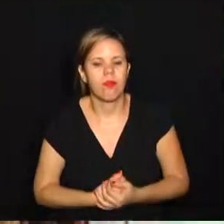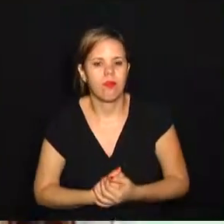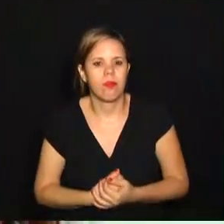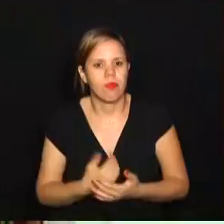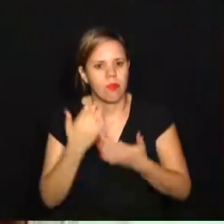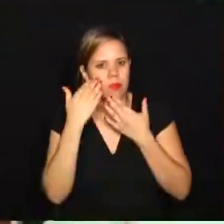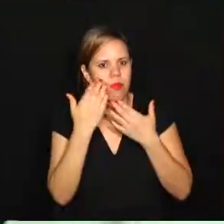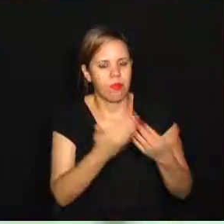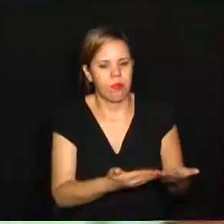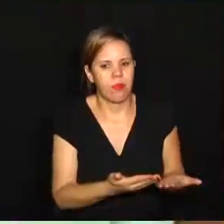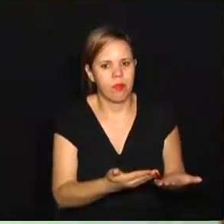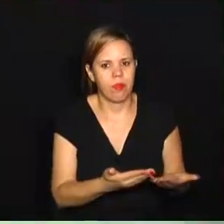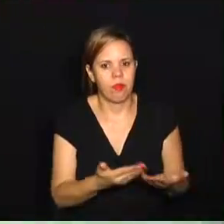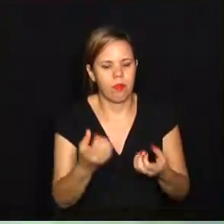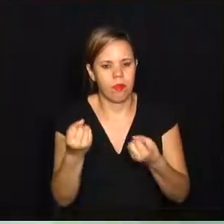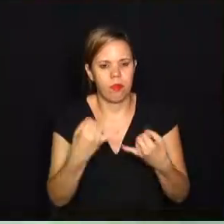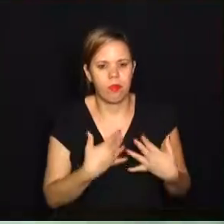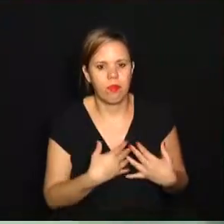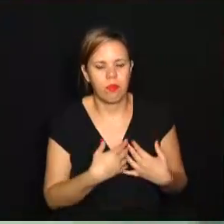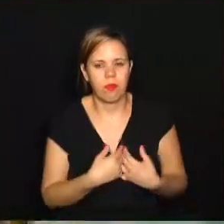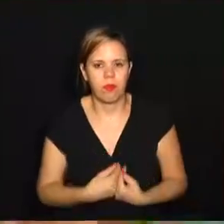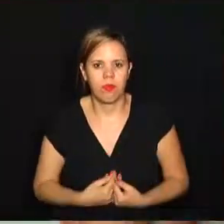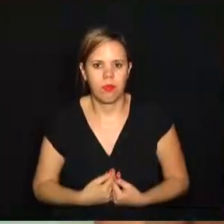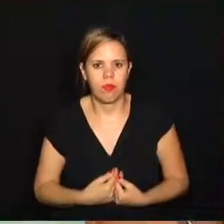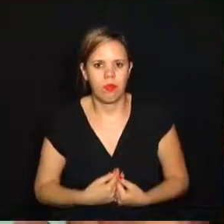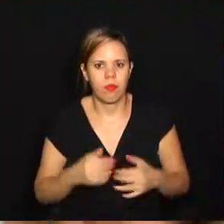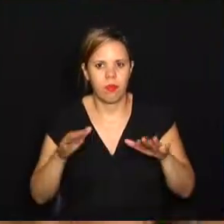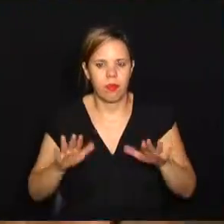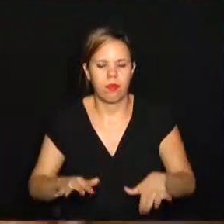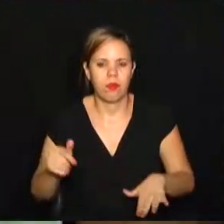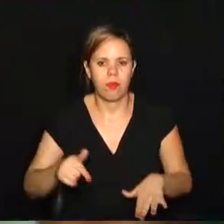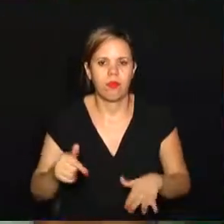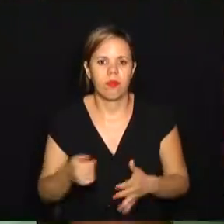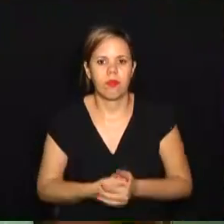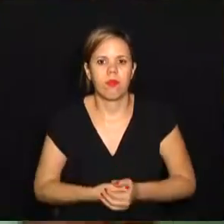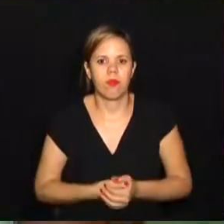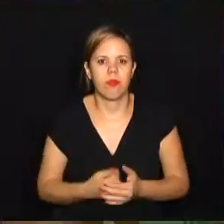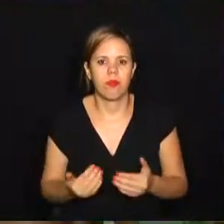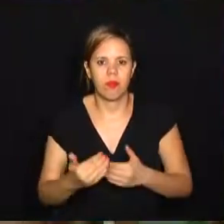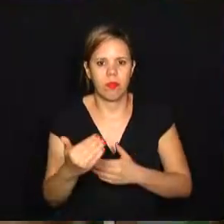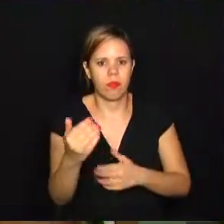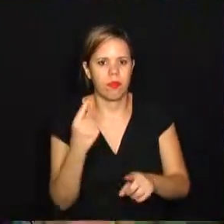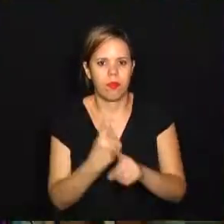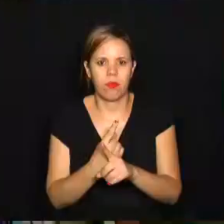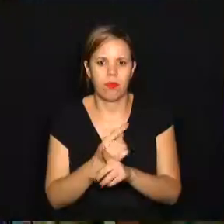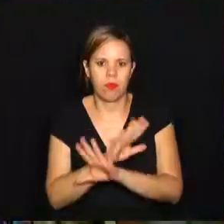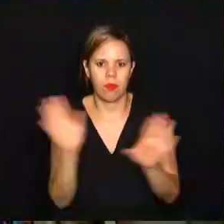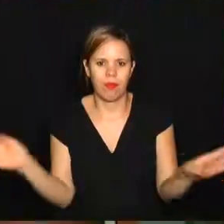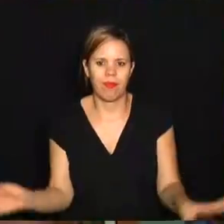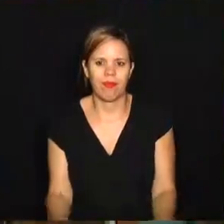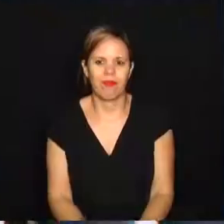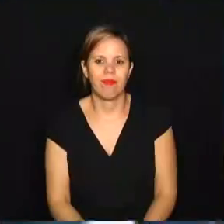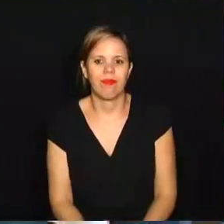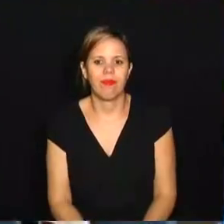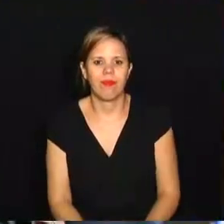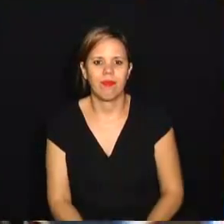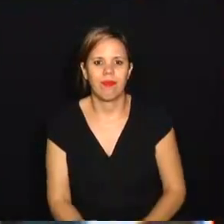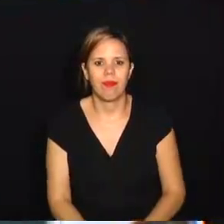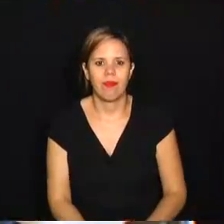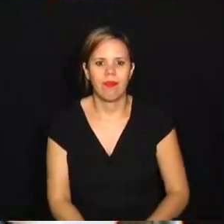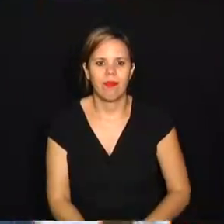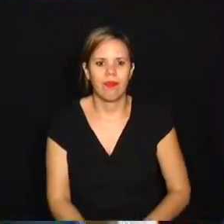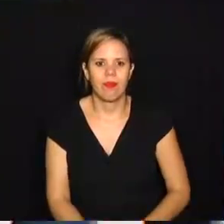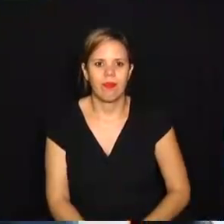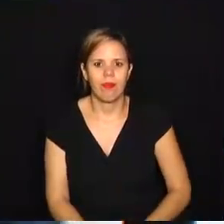Jaqueline, muito obrigada aí pelas suas informações e eu vou ficando por aqui. Até nosso próximo encontro. Tchau!